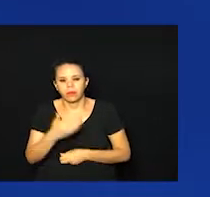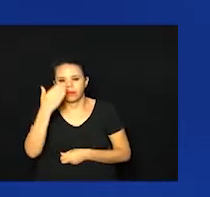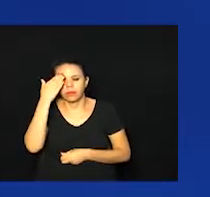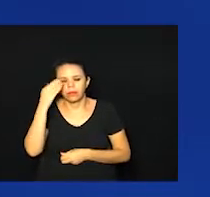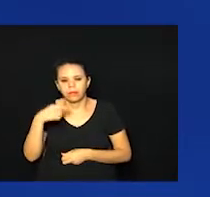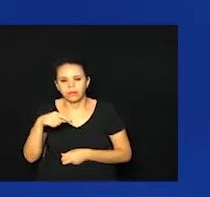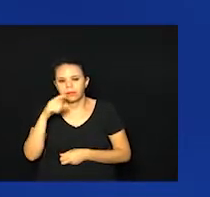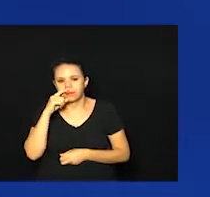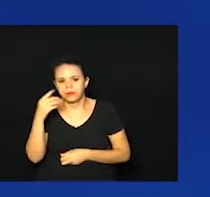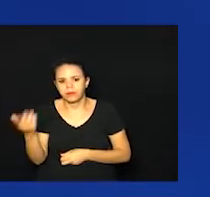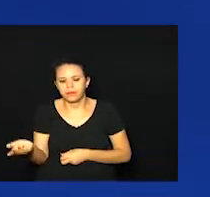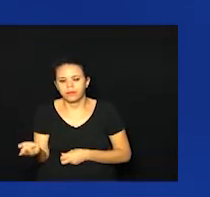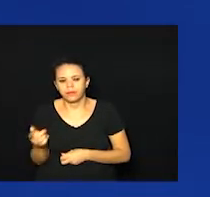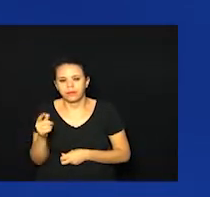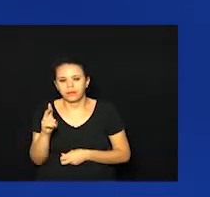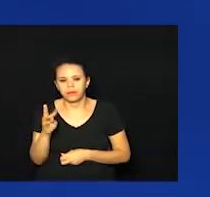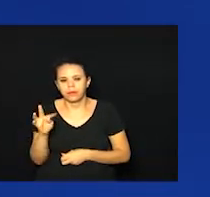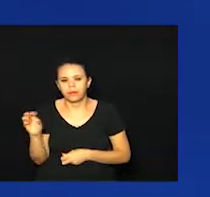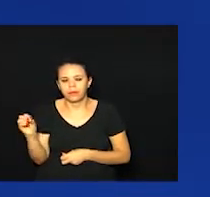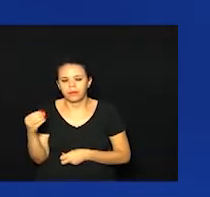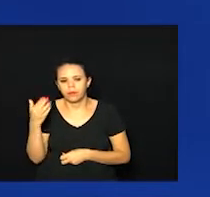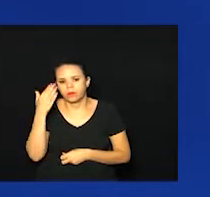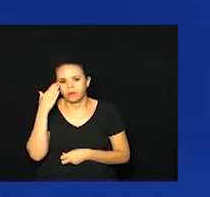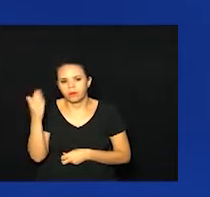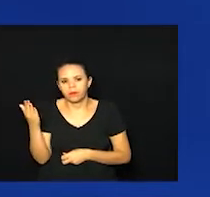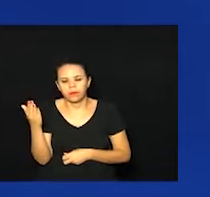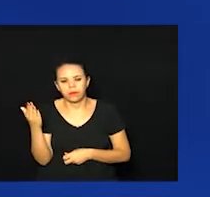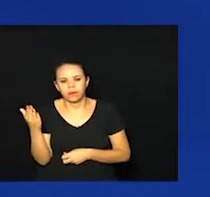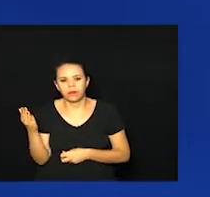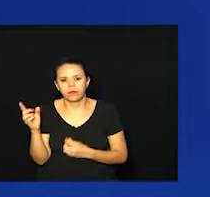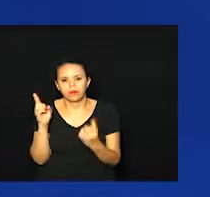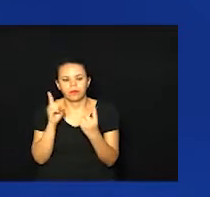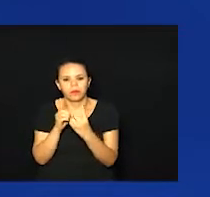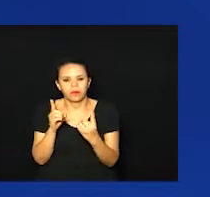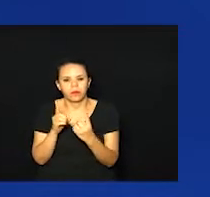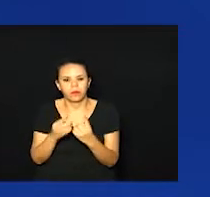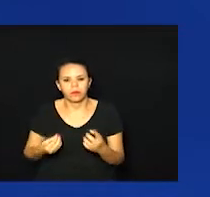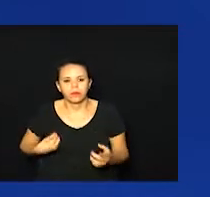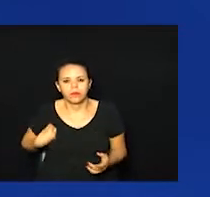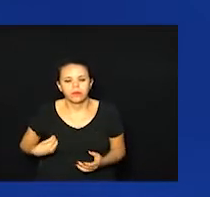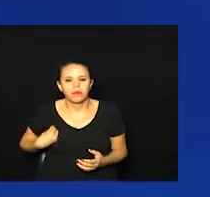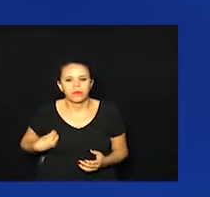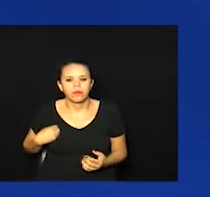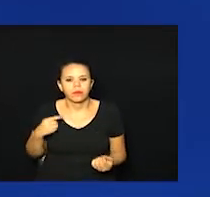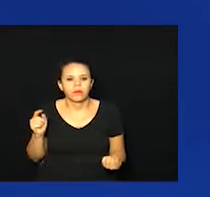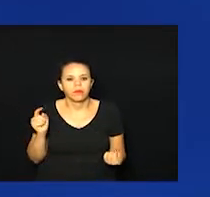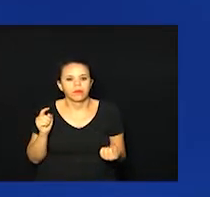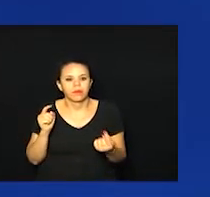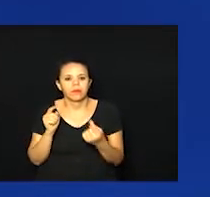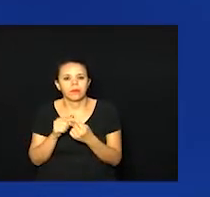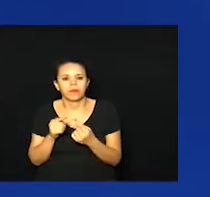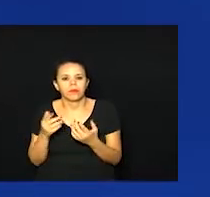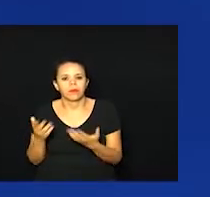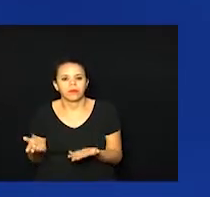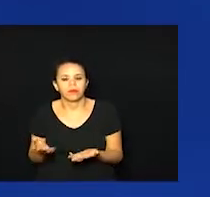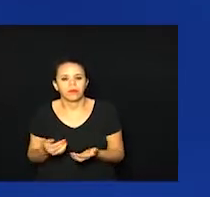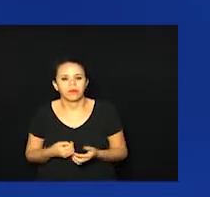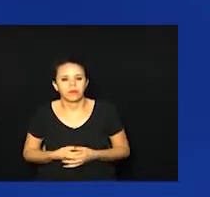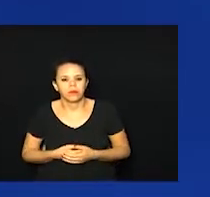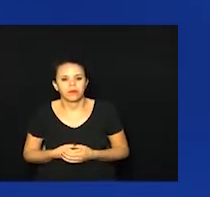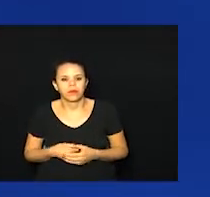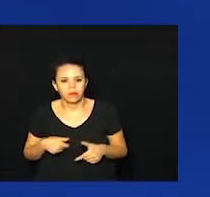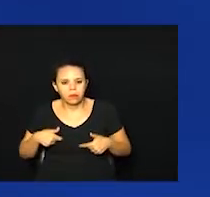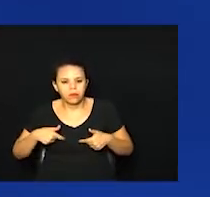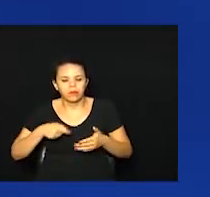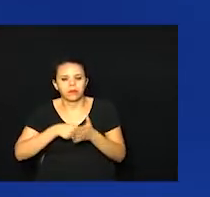Carlos. Gustavo, eu que agradeço aqui a recepção. Nós estamos aqui com o intuito de